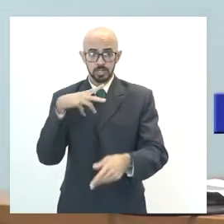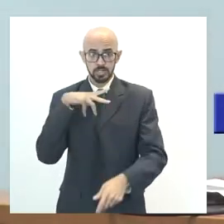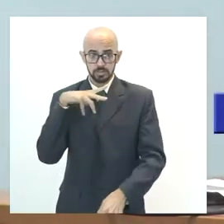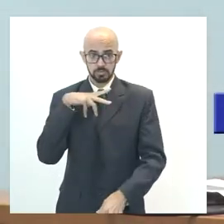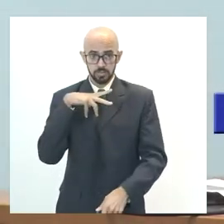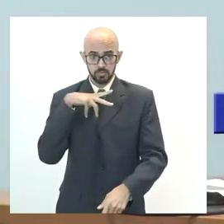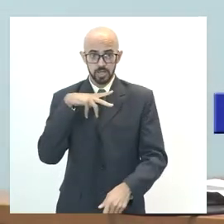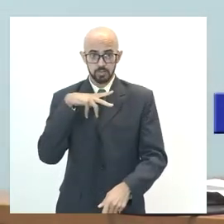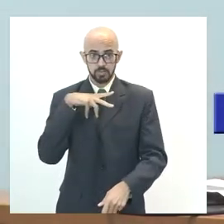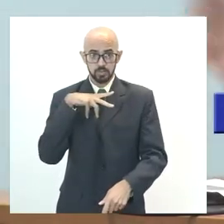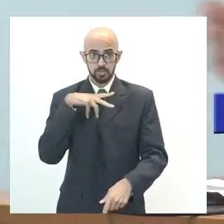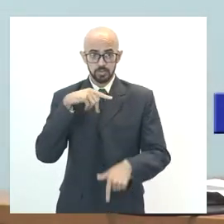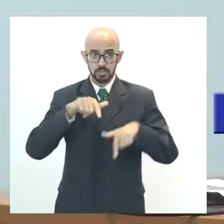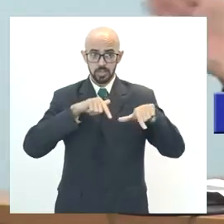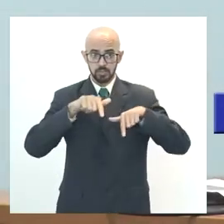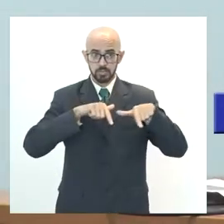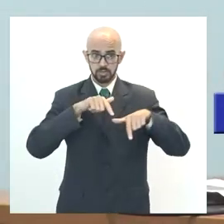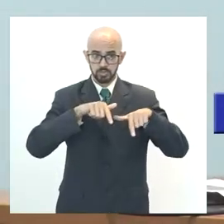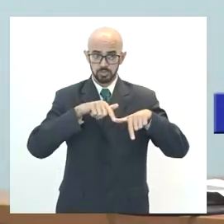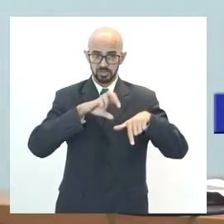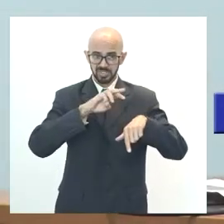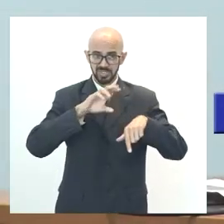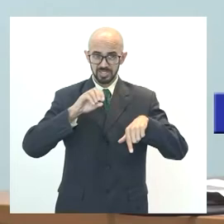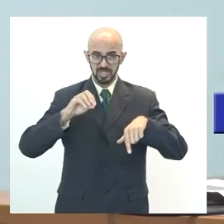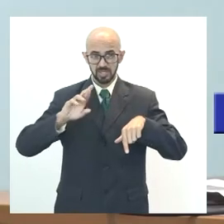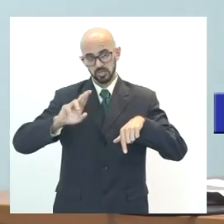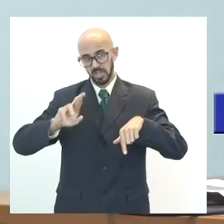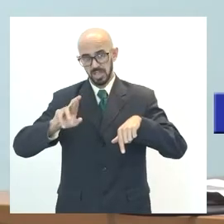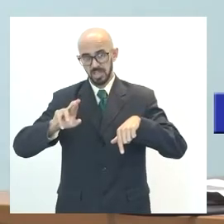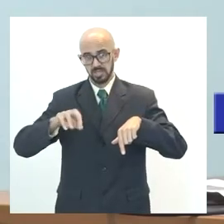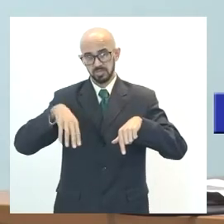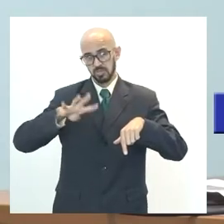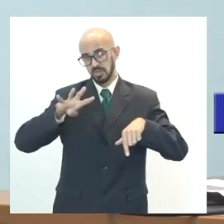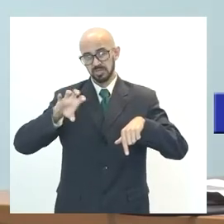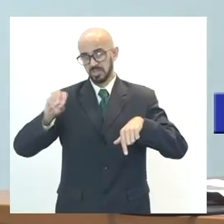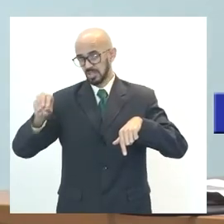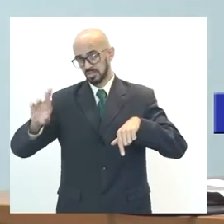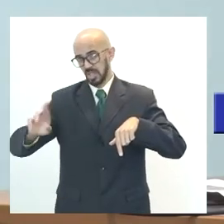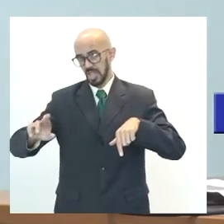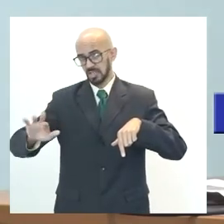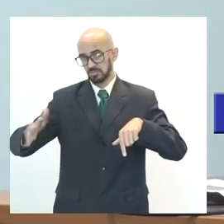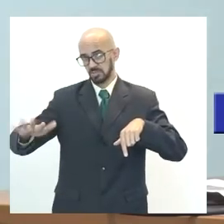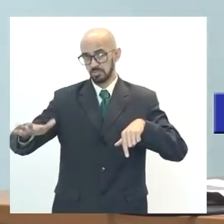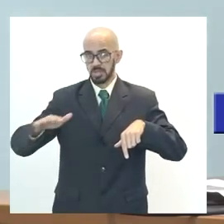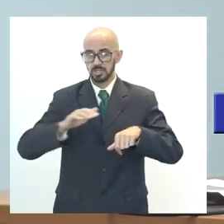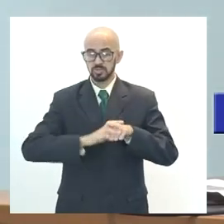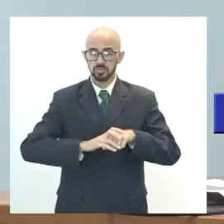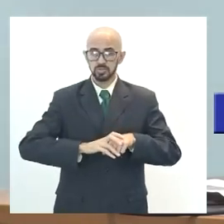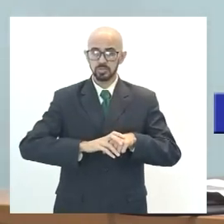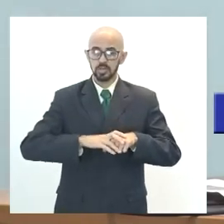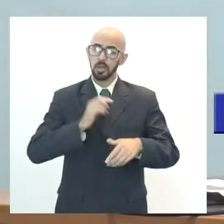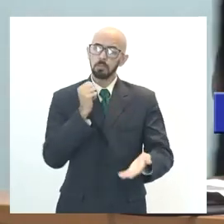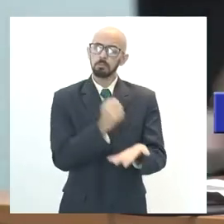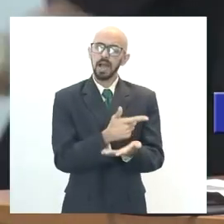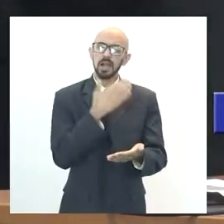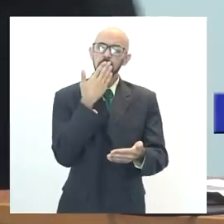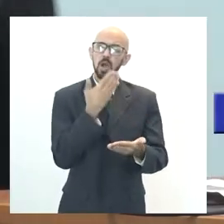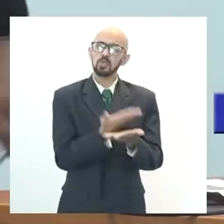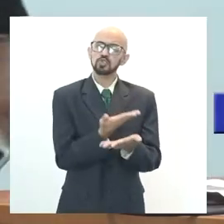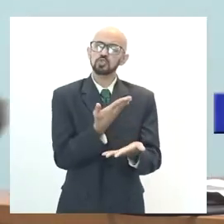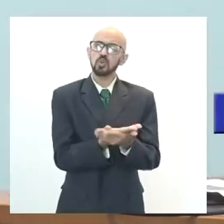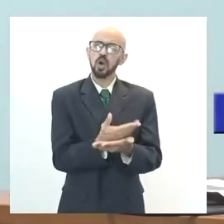300 e 300 ou 400kg depende do estudo na na educação por aluno paga que Colégio privado r$